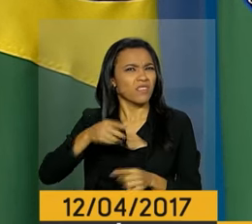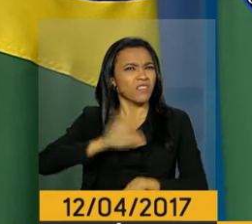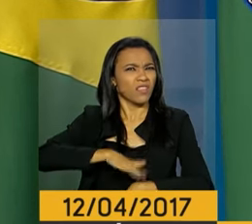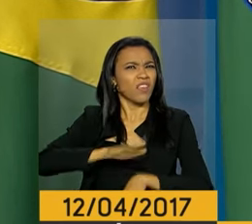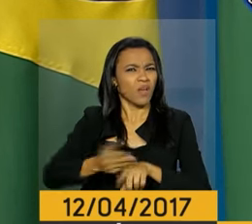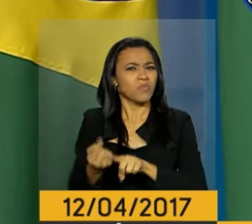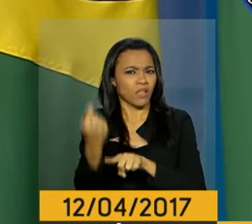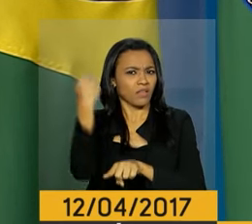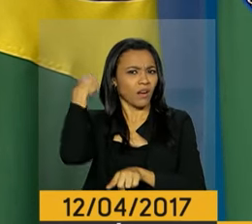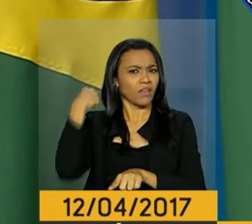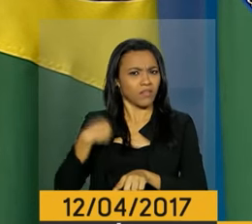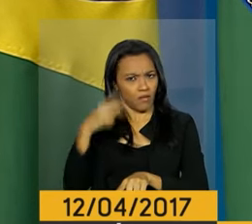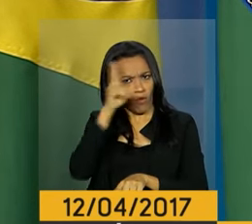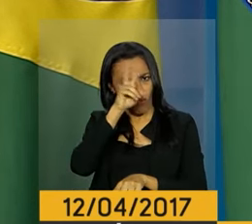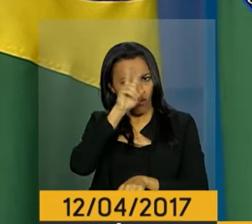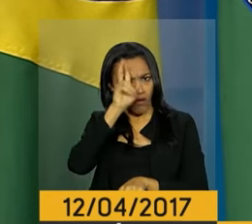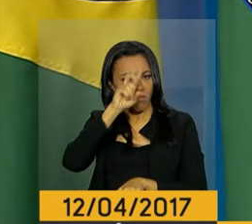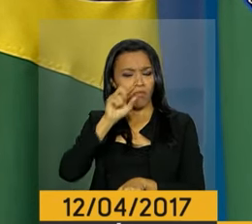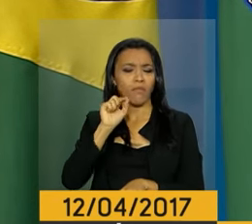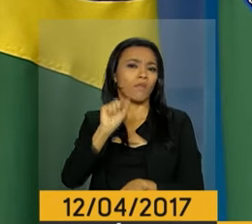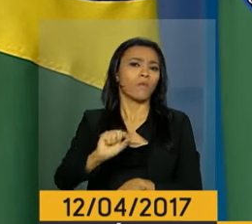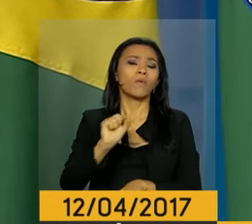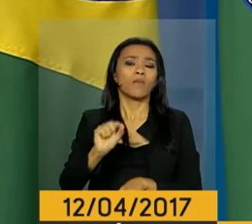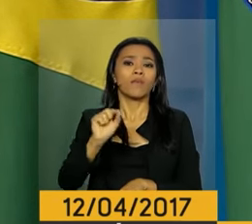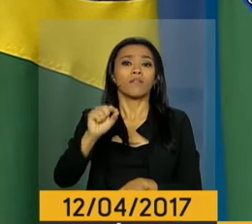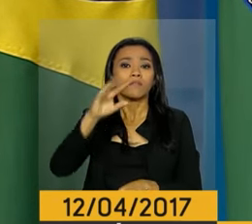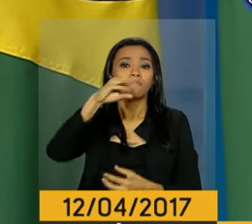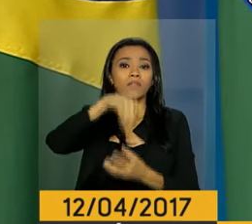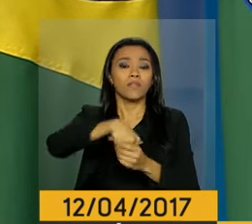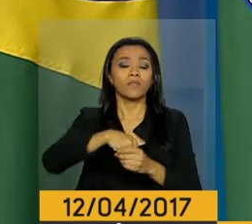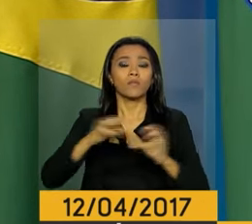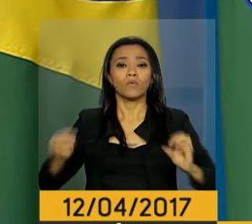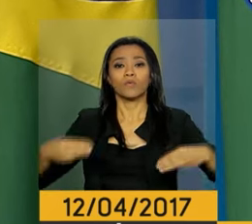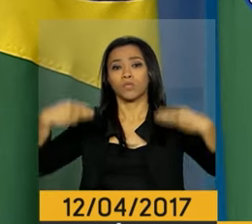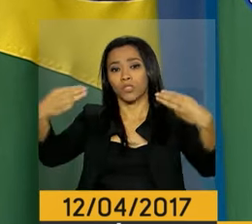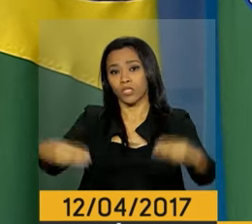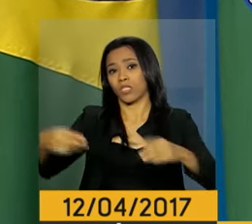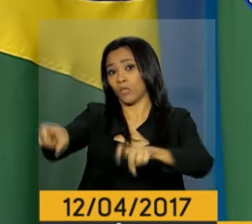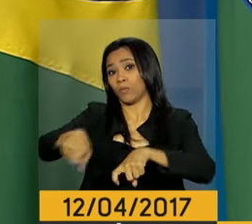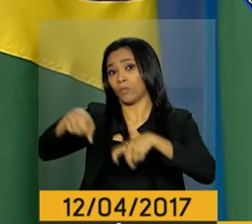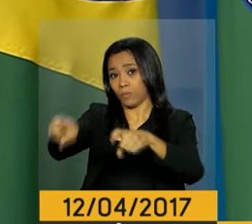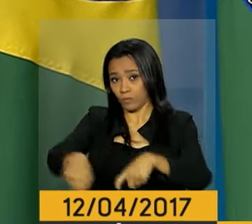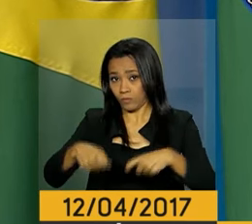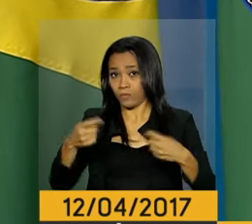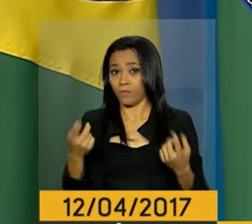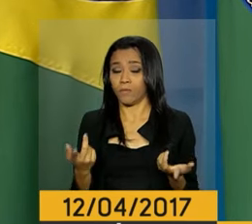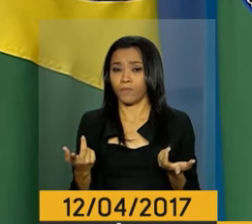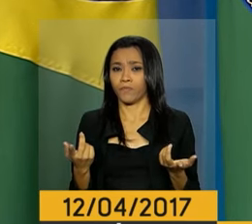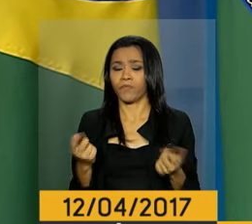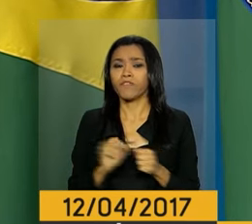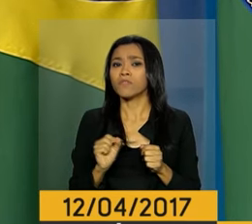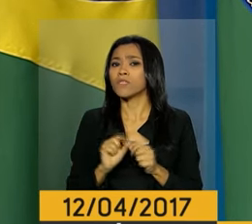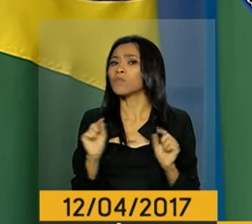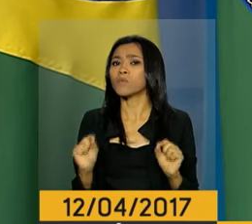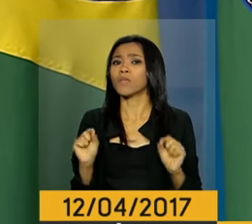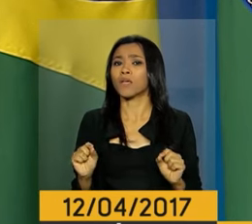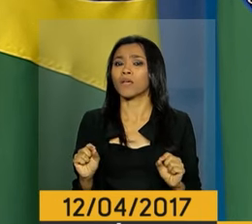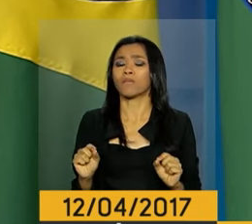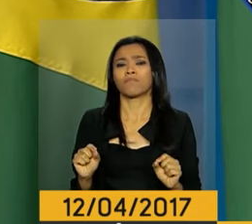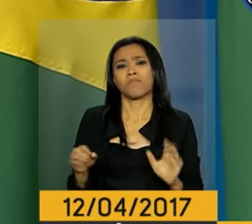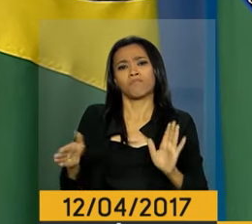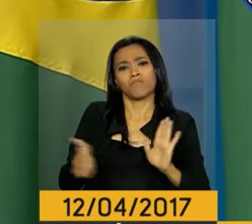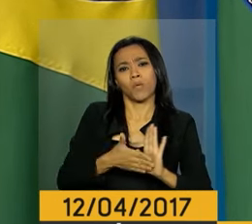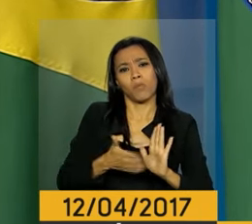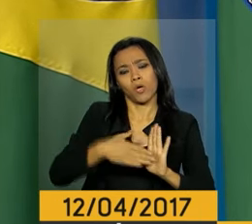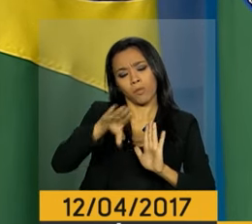me recordo aqui também fizemos no âmbito do ministério do do da Agricultura uma medidas